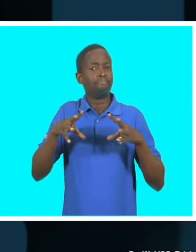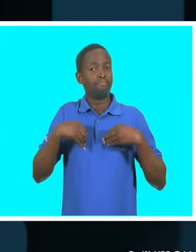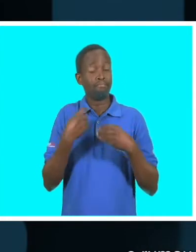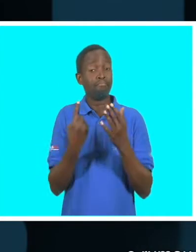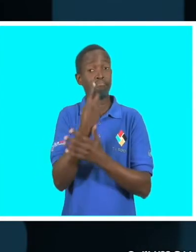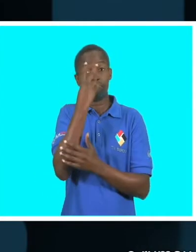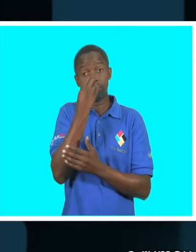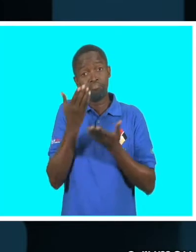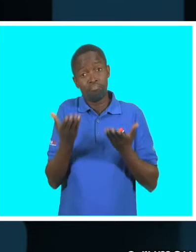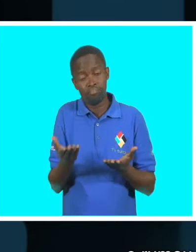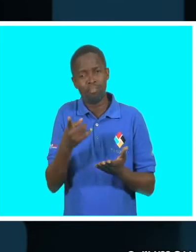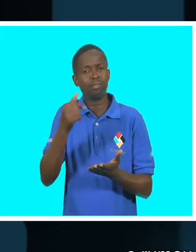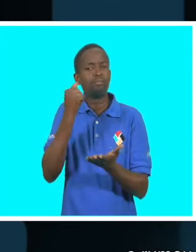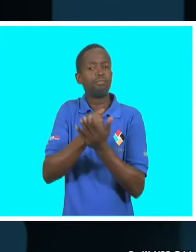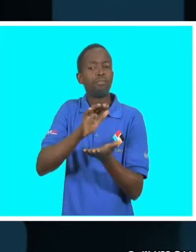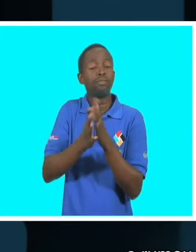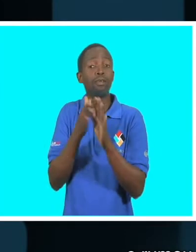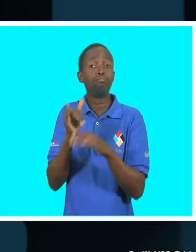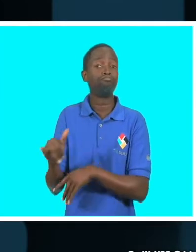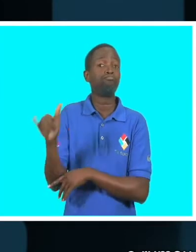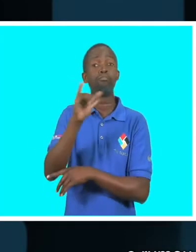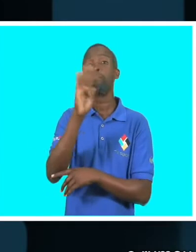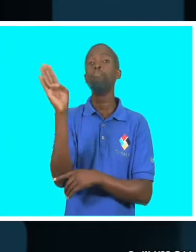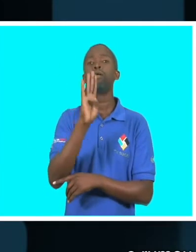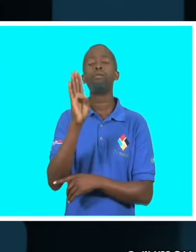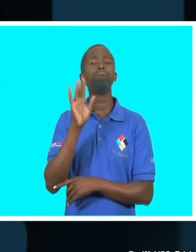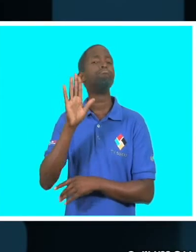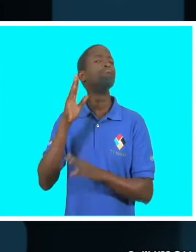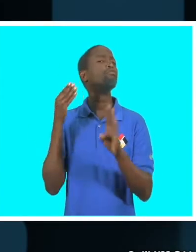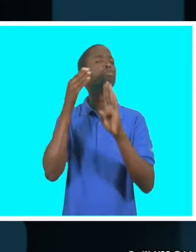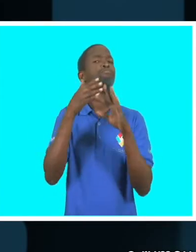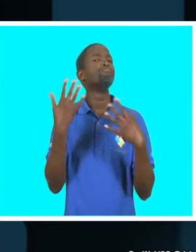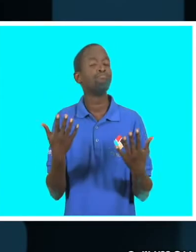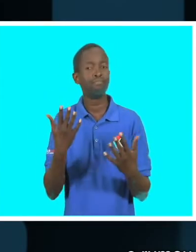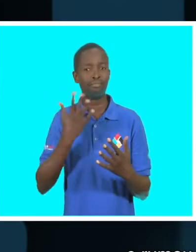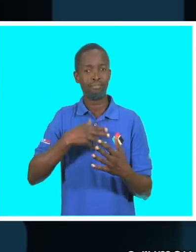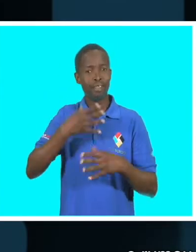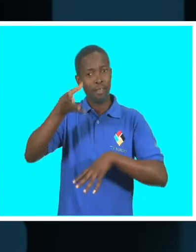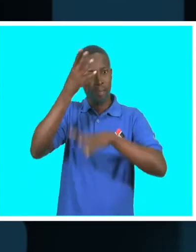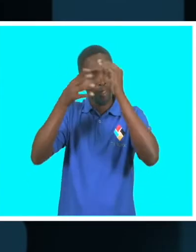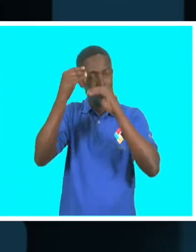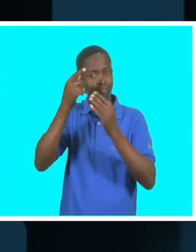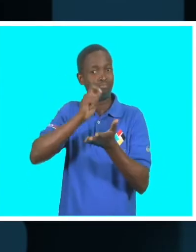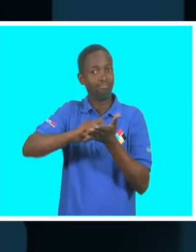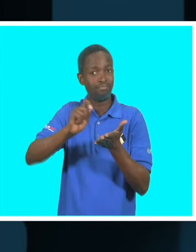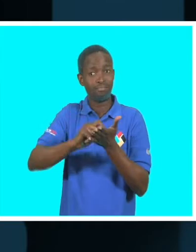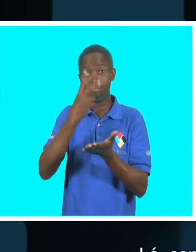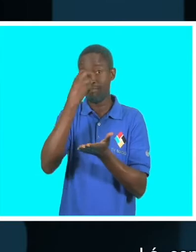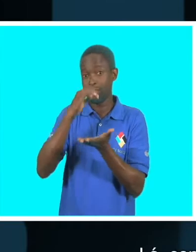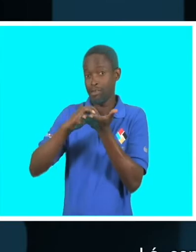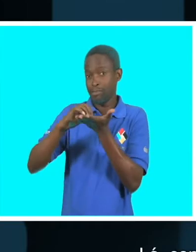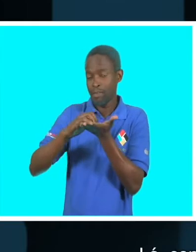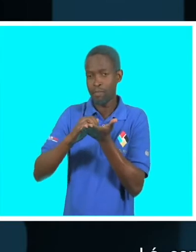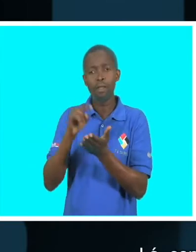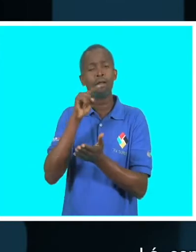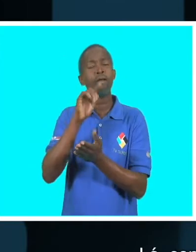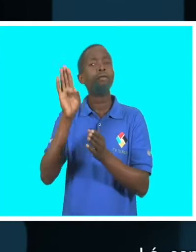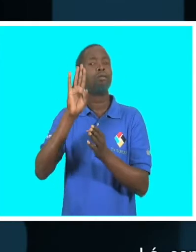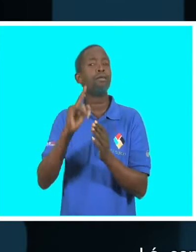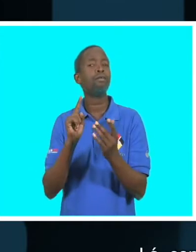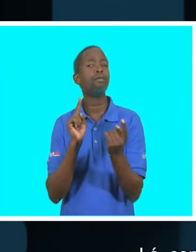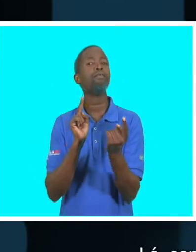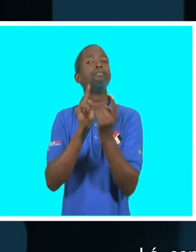e rumou para a cidade da Beira, com o objetivo de aprender a escrita e leitura em braile. Lá, conviveu